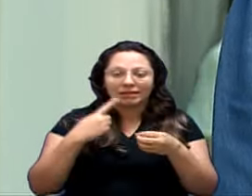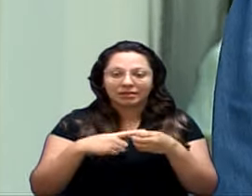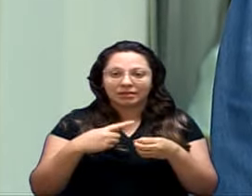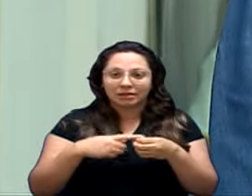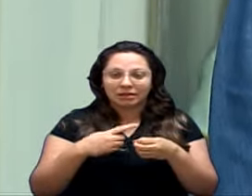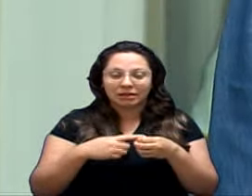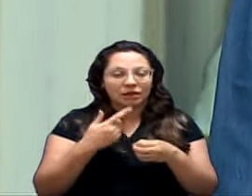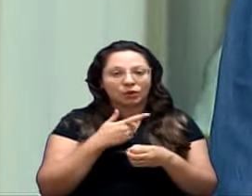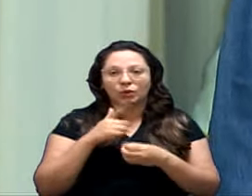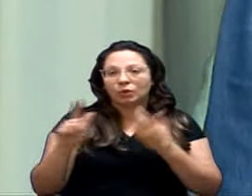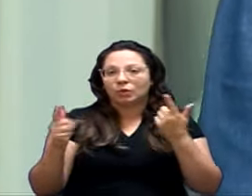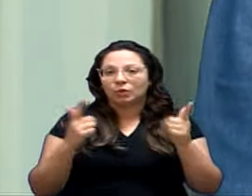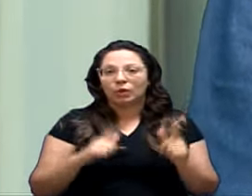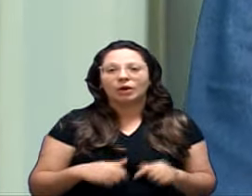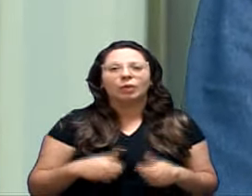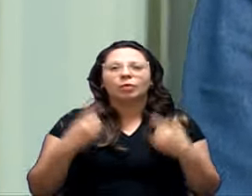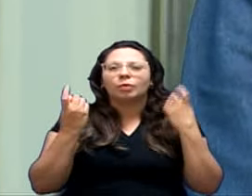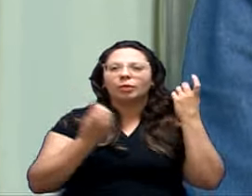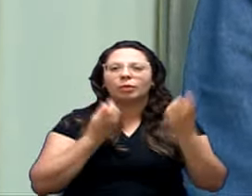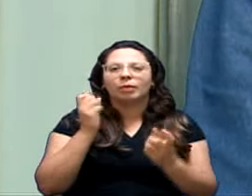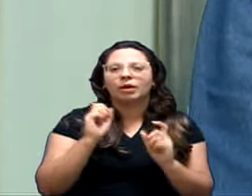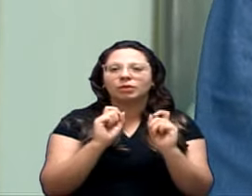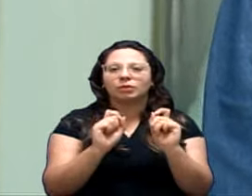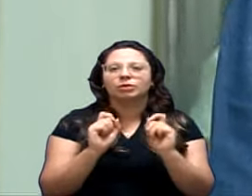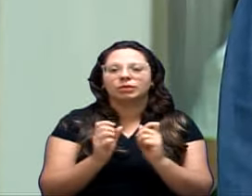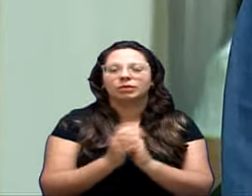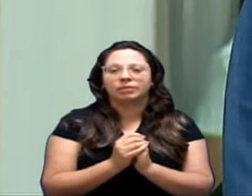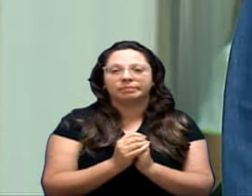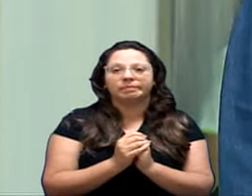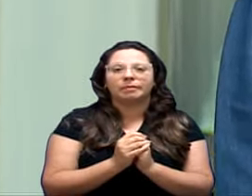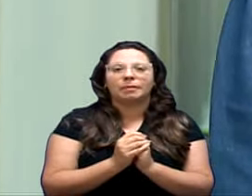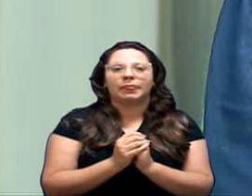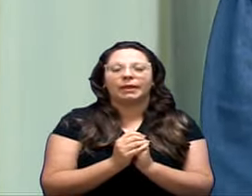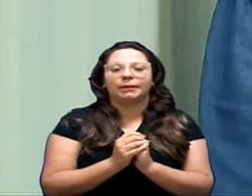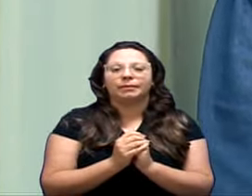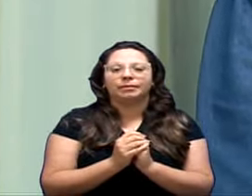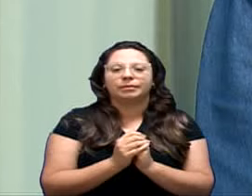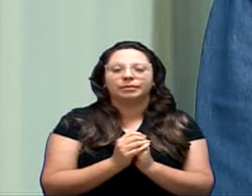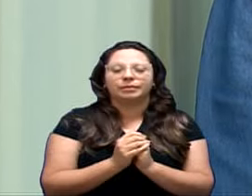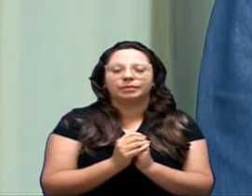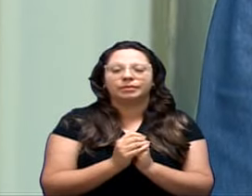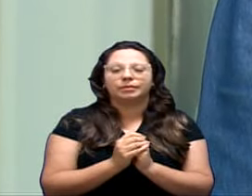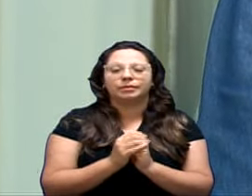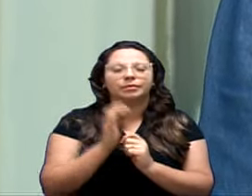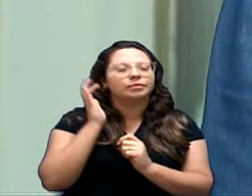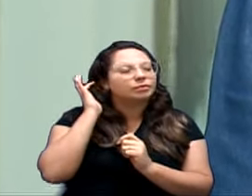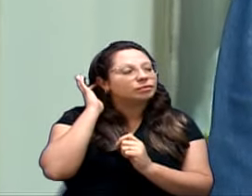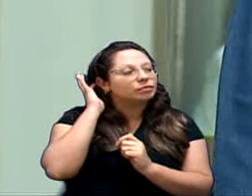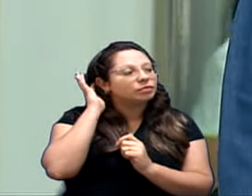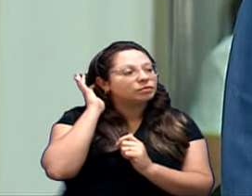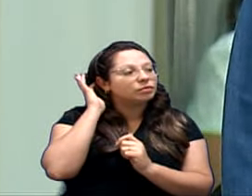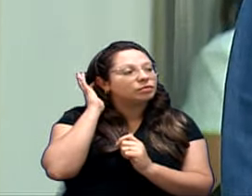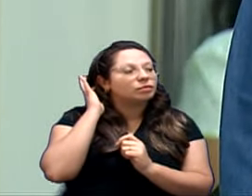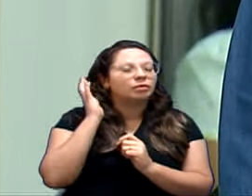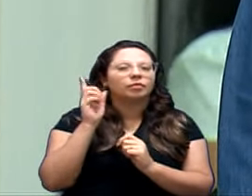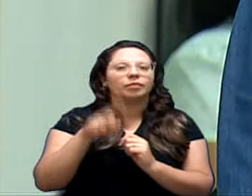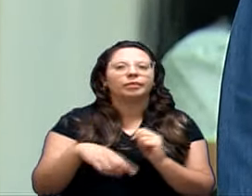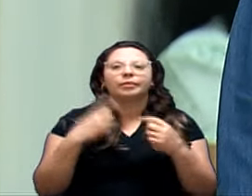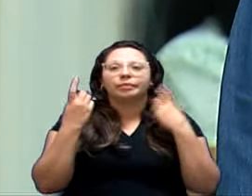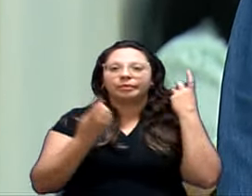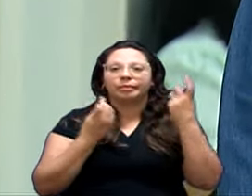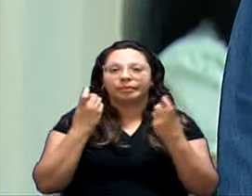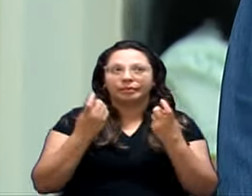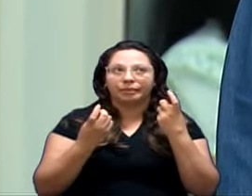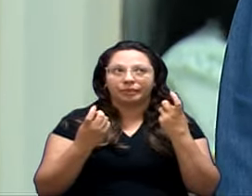providências o que me preocupa essencialmente senhor presidente secretários é o seguinte